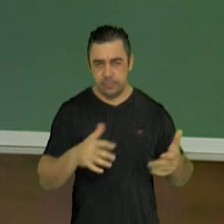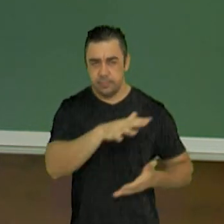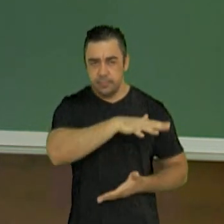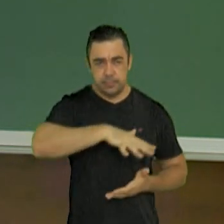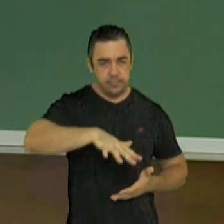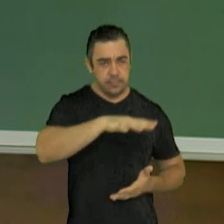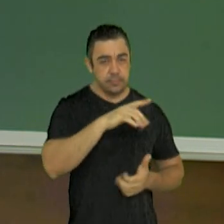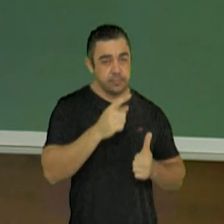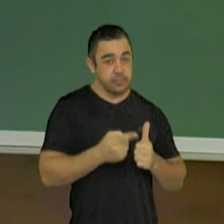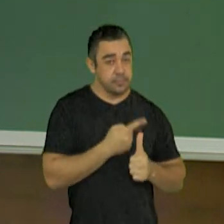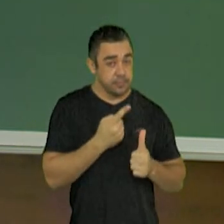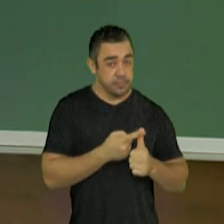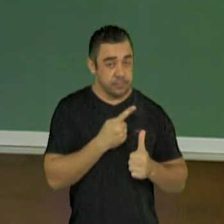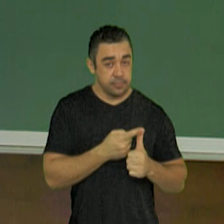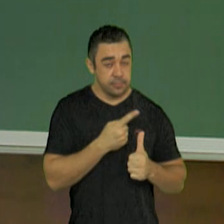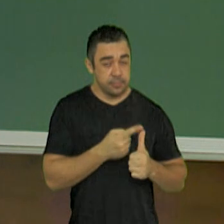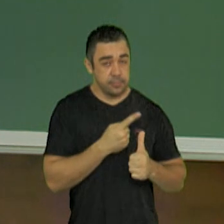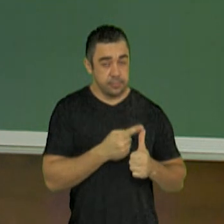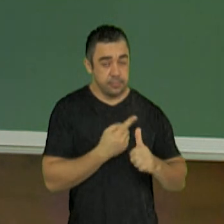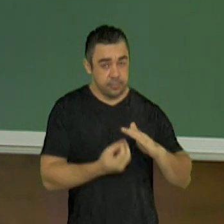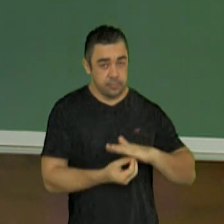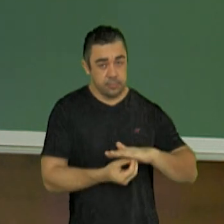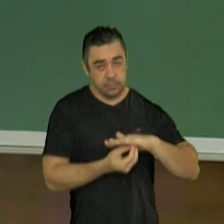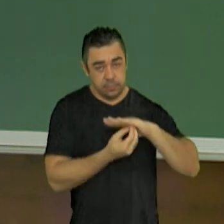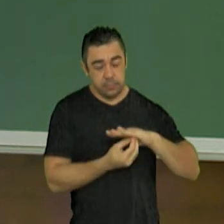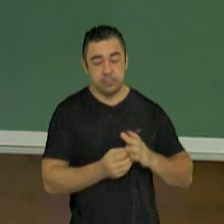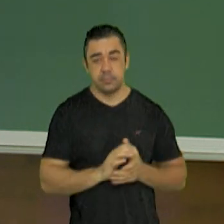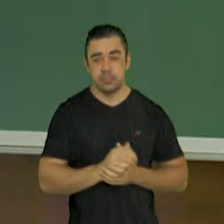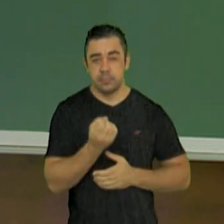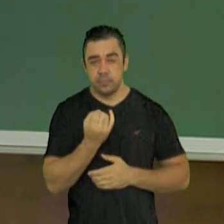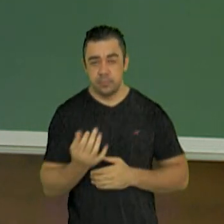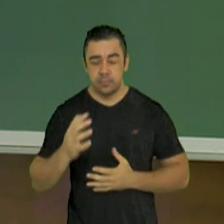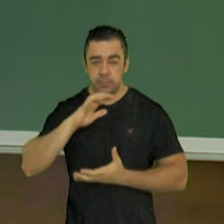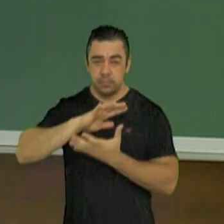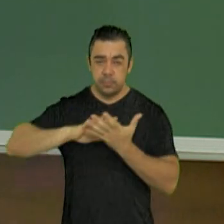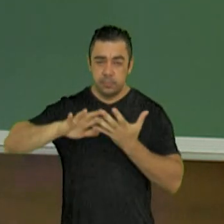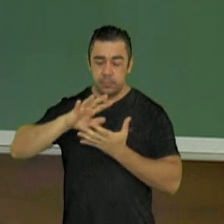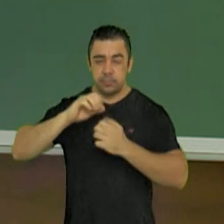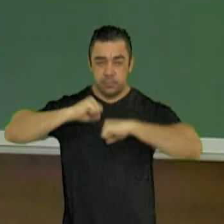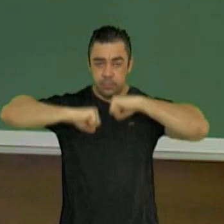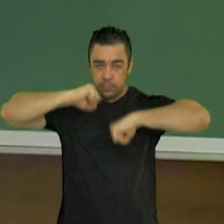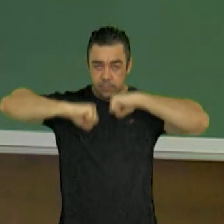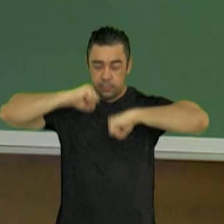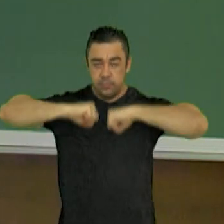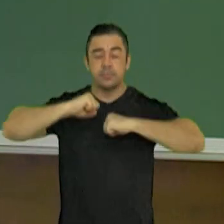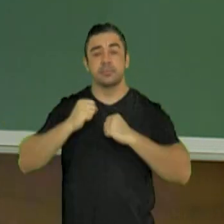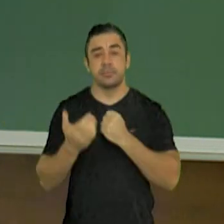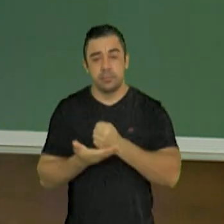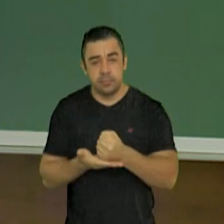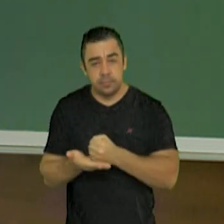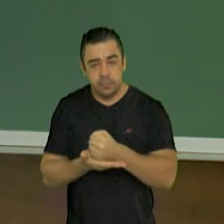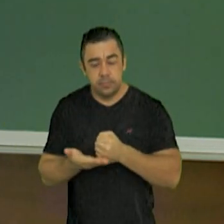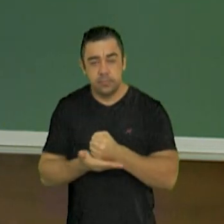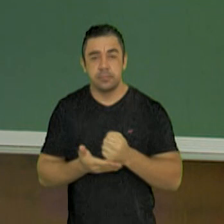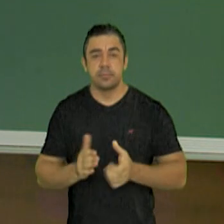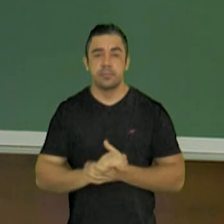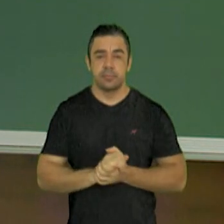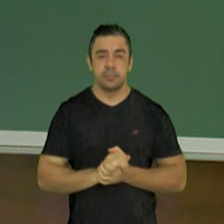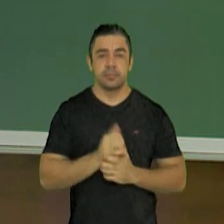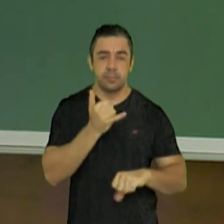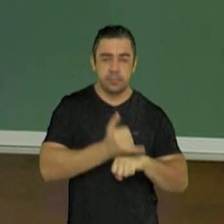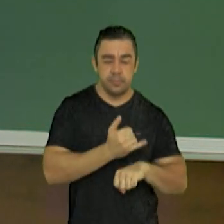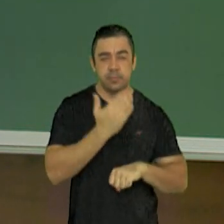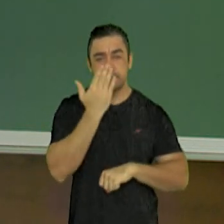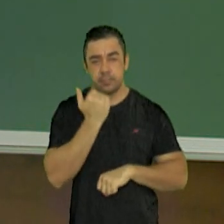relacionadas ao primeiro setor. Algumas indústrias de base, siderurgia, petroquímica, alimentícia e têxtil.